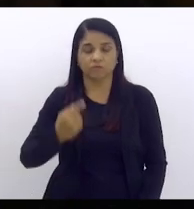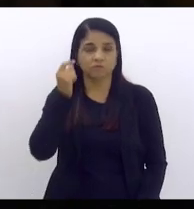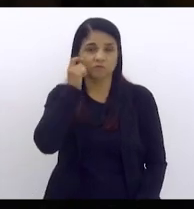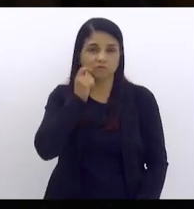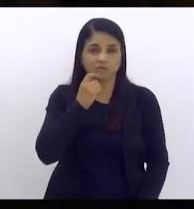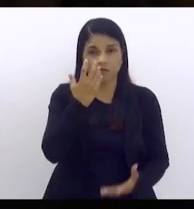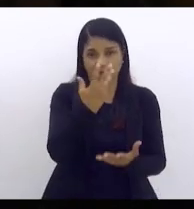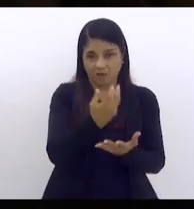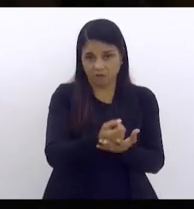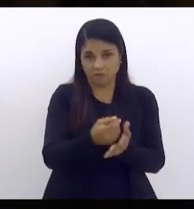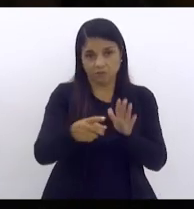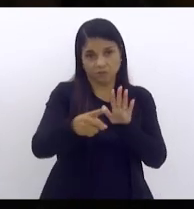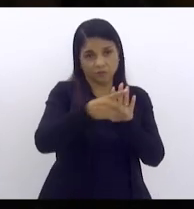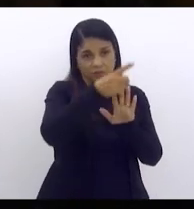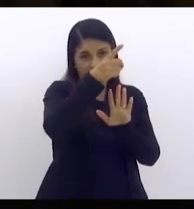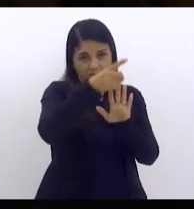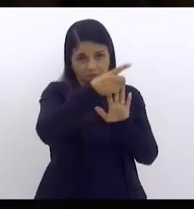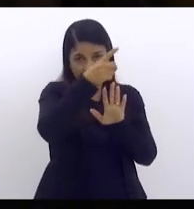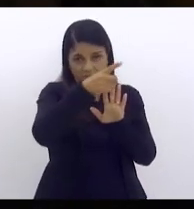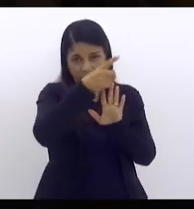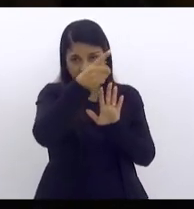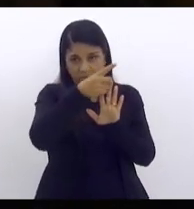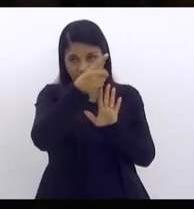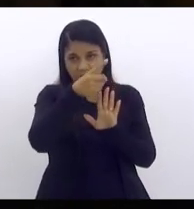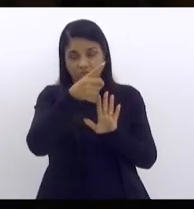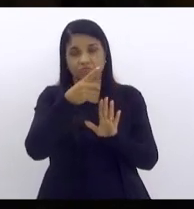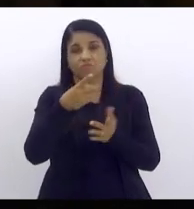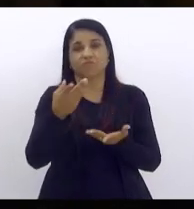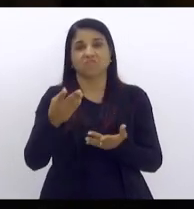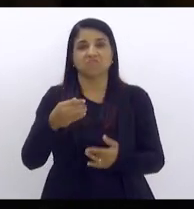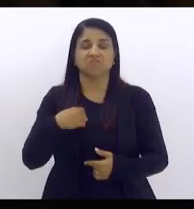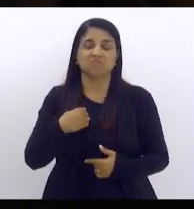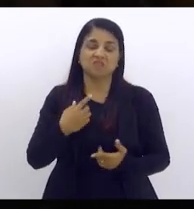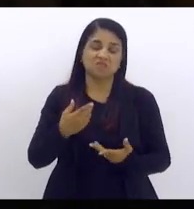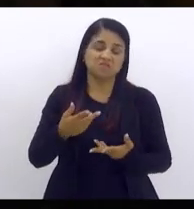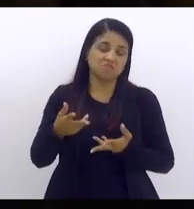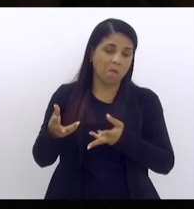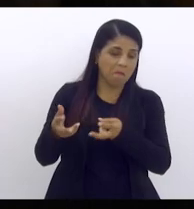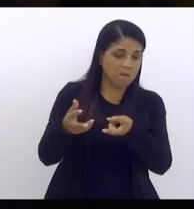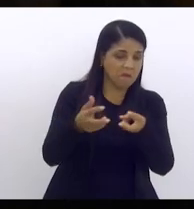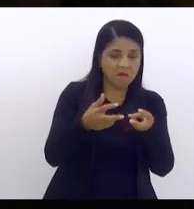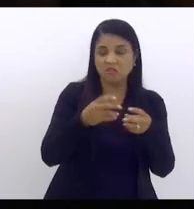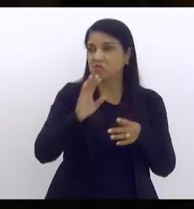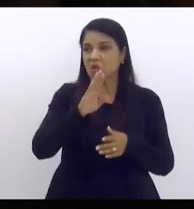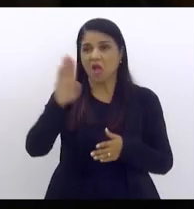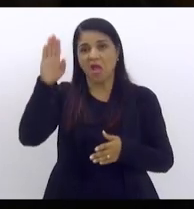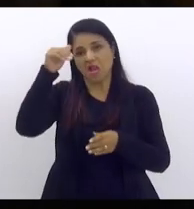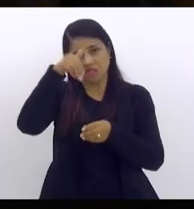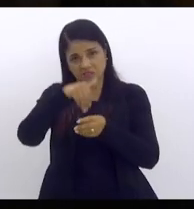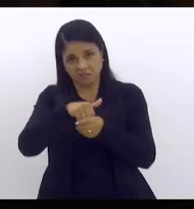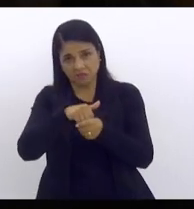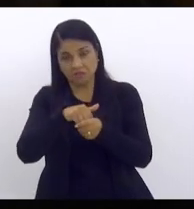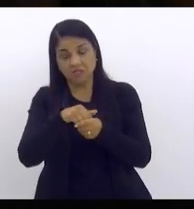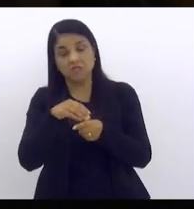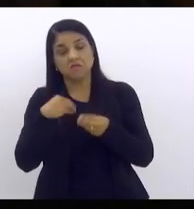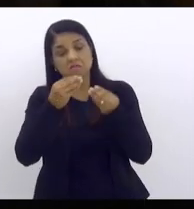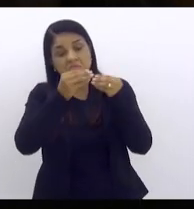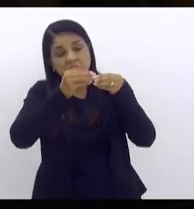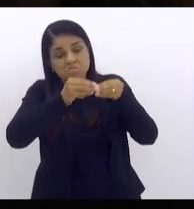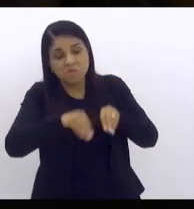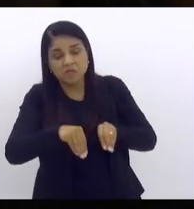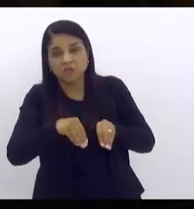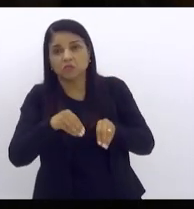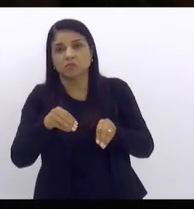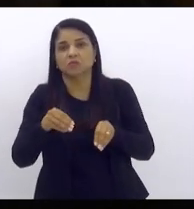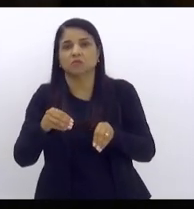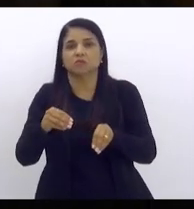imediato, ambos só viam a eleição que estava por acontecer, e trouxe prejuízo aos cofres públicos